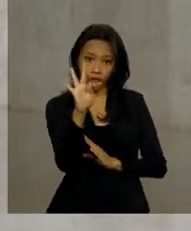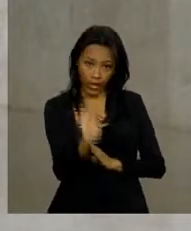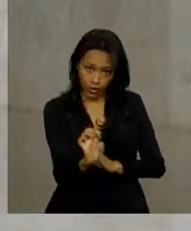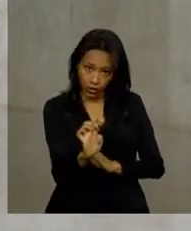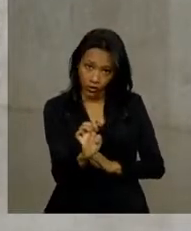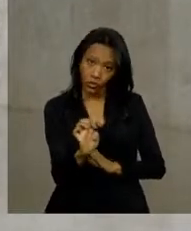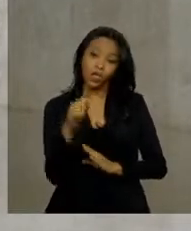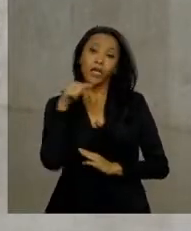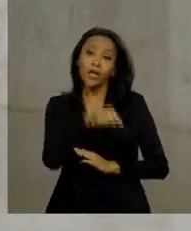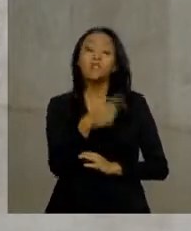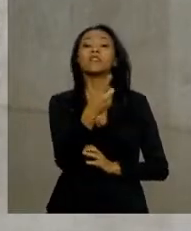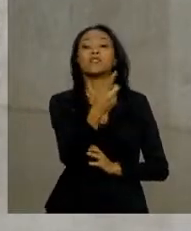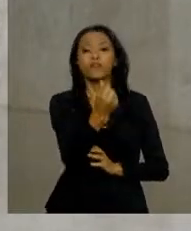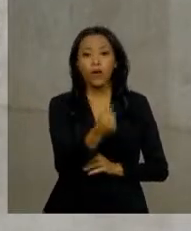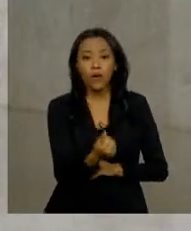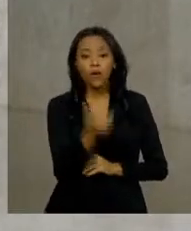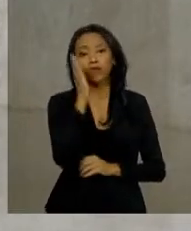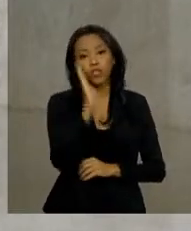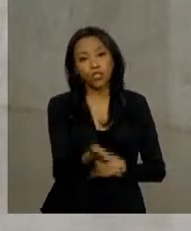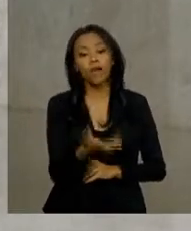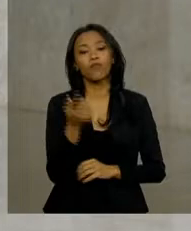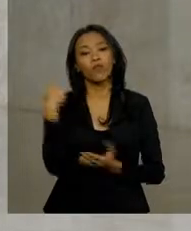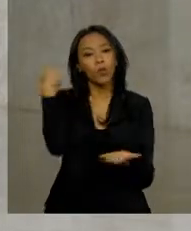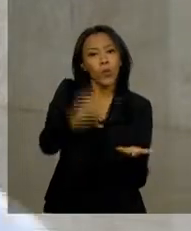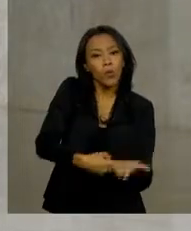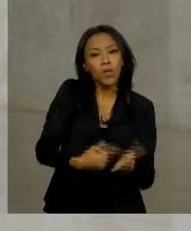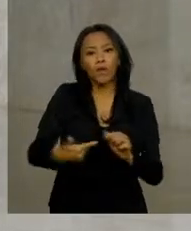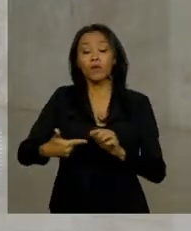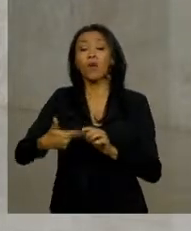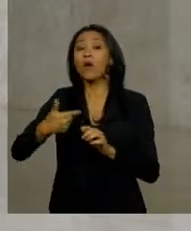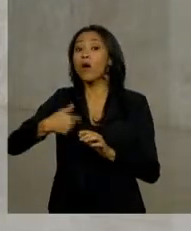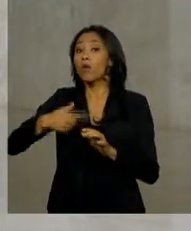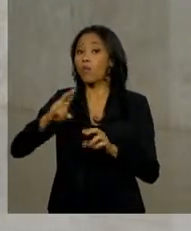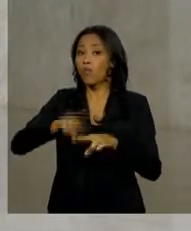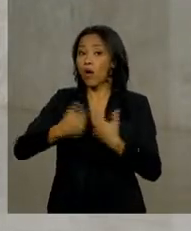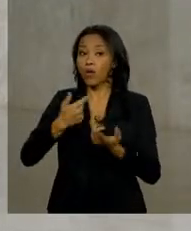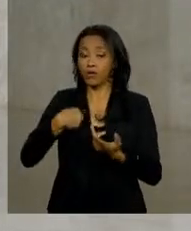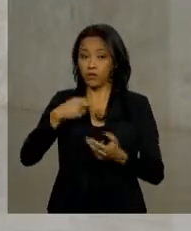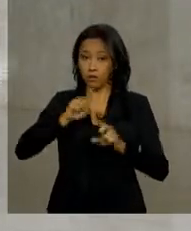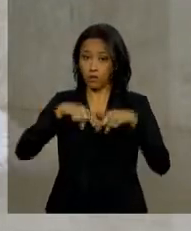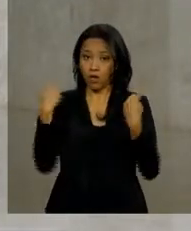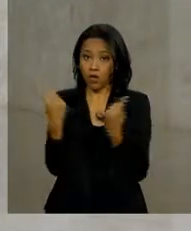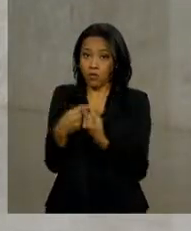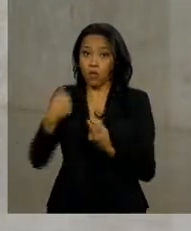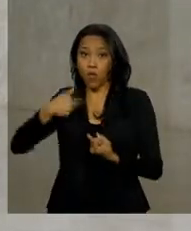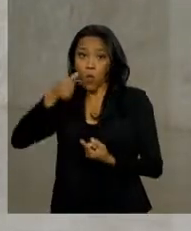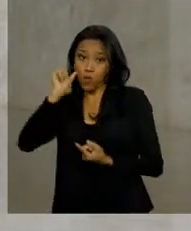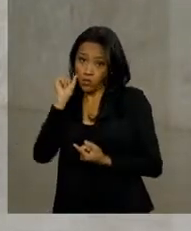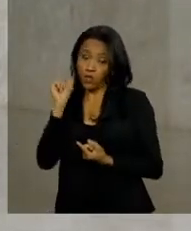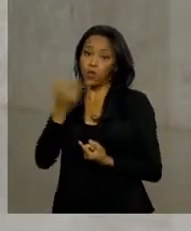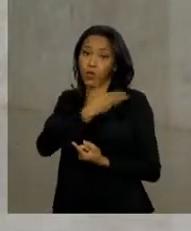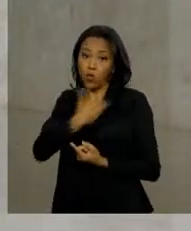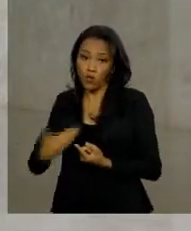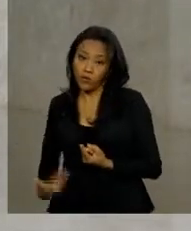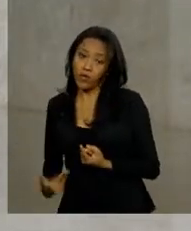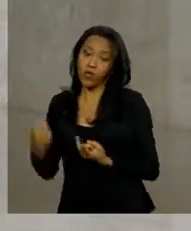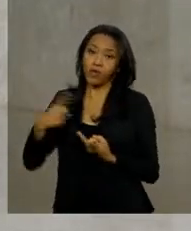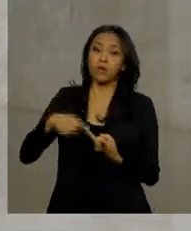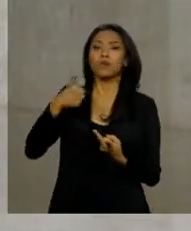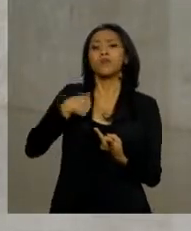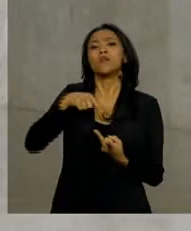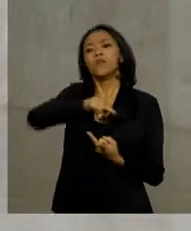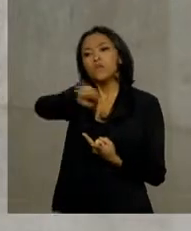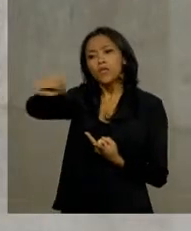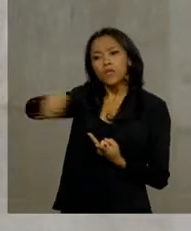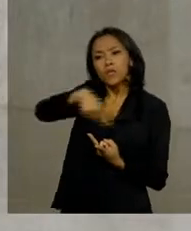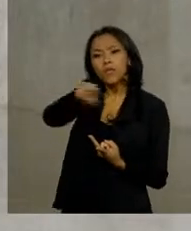foram definidos depois de uma reunião realizada ontem aqui no palácio do planalto entre o governo ea agência nacional de